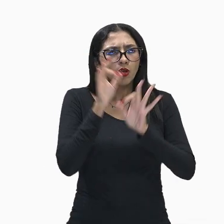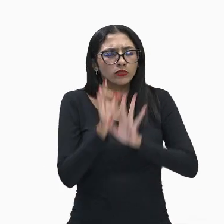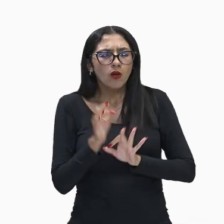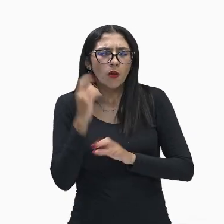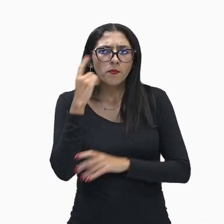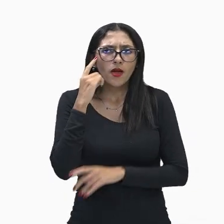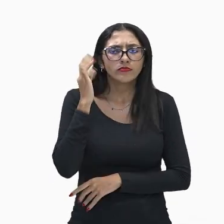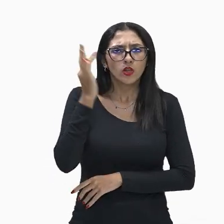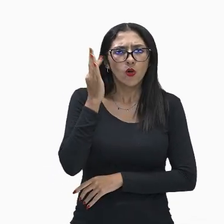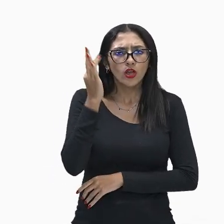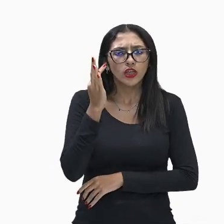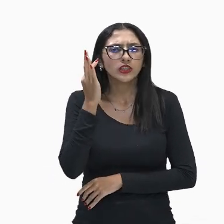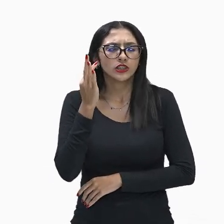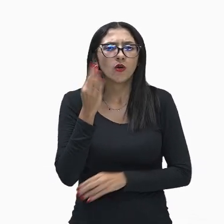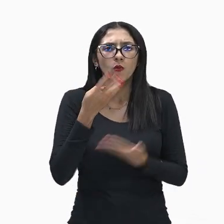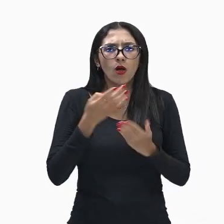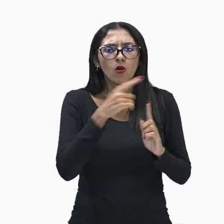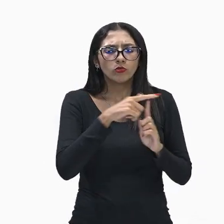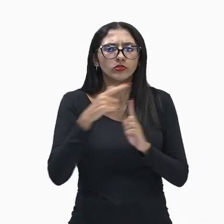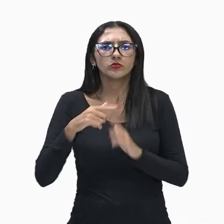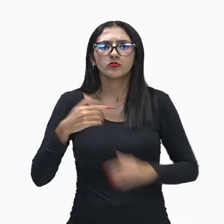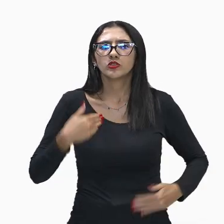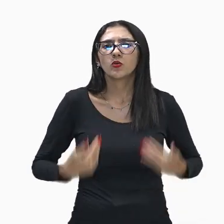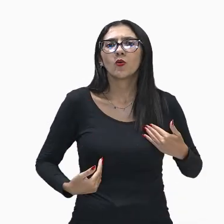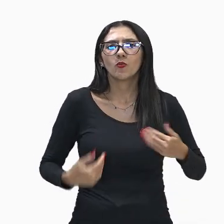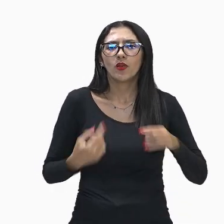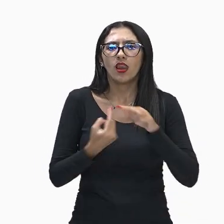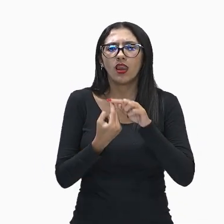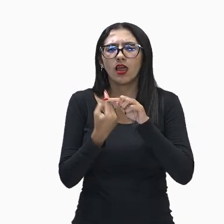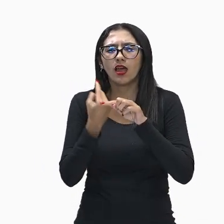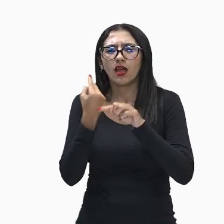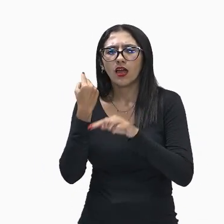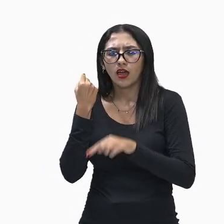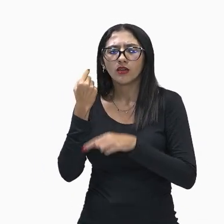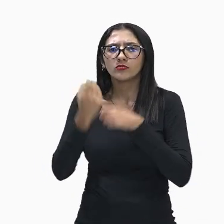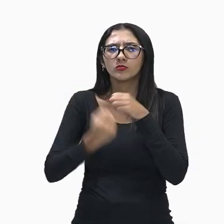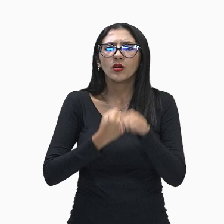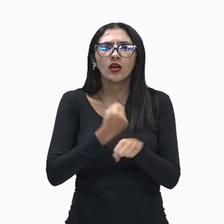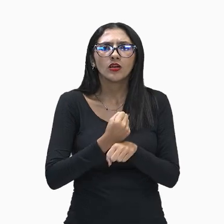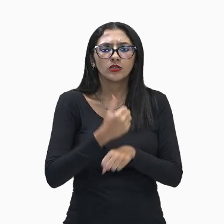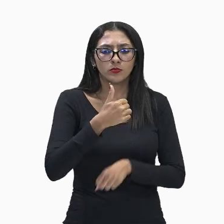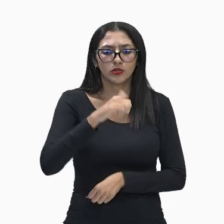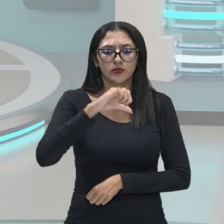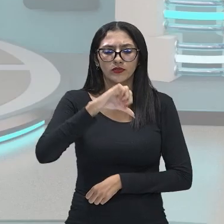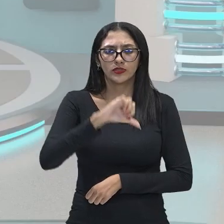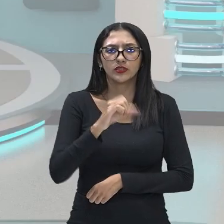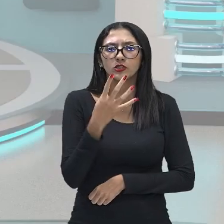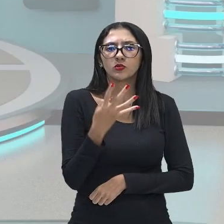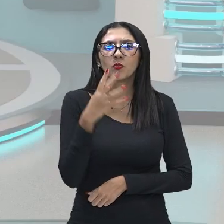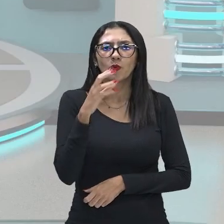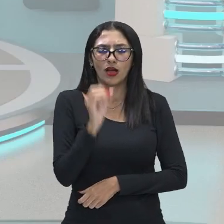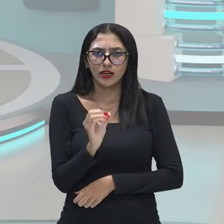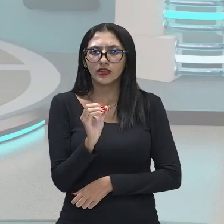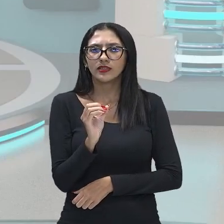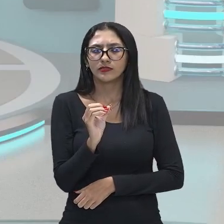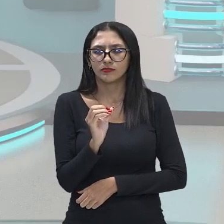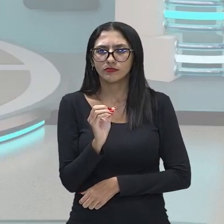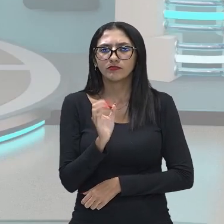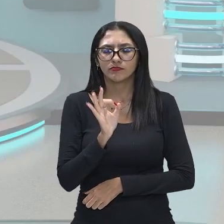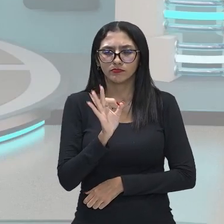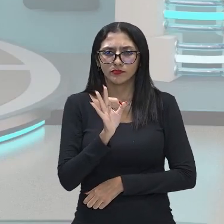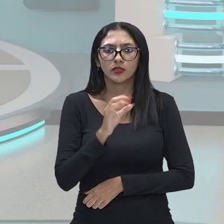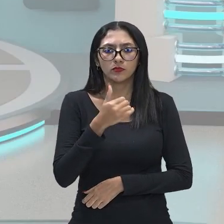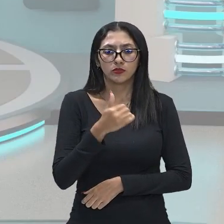essa técnica né do somatotipo lá em 1940 tá bom ah só e corrigindo retificando